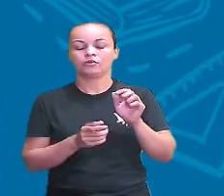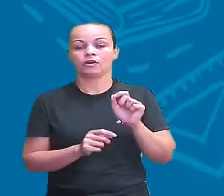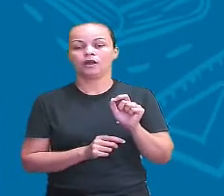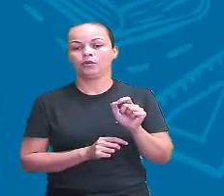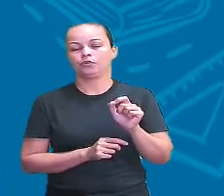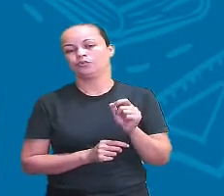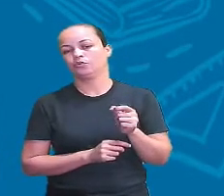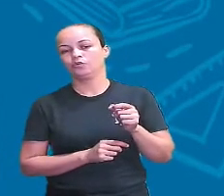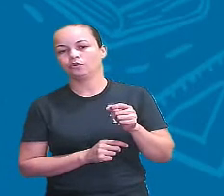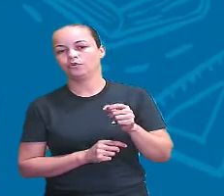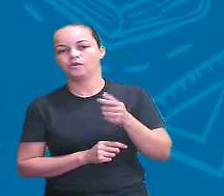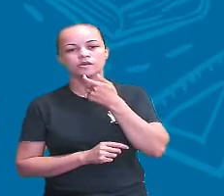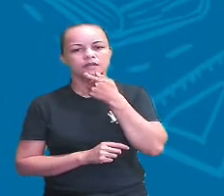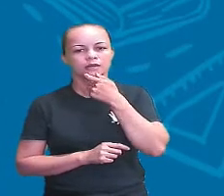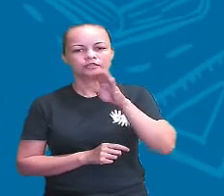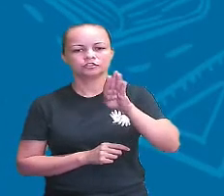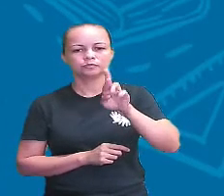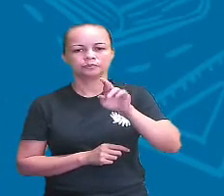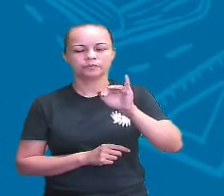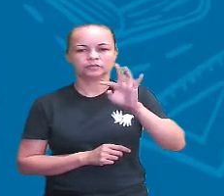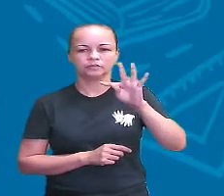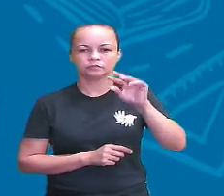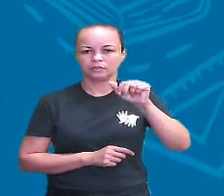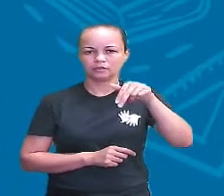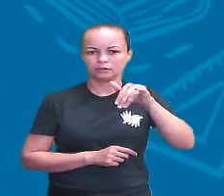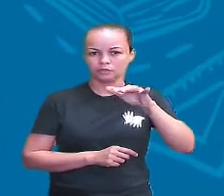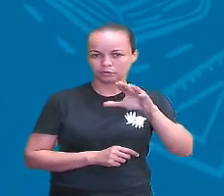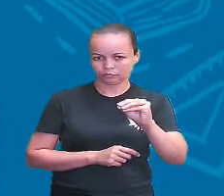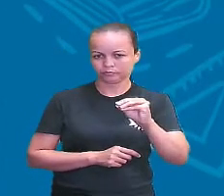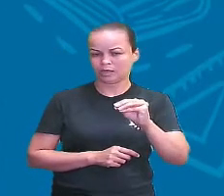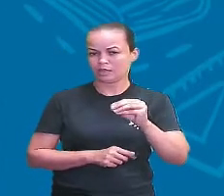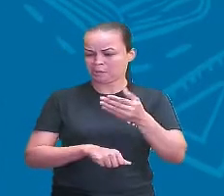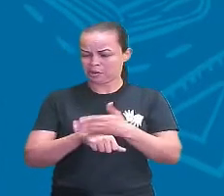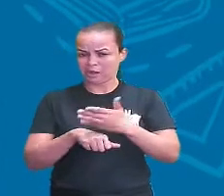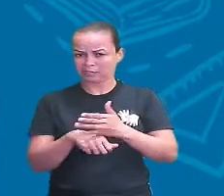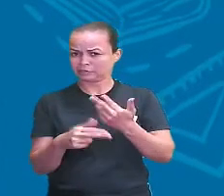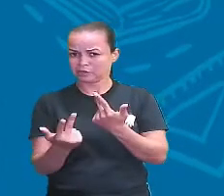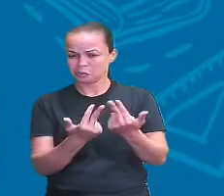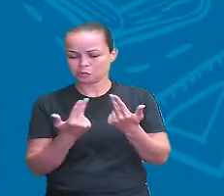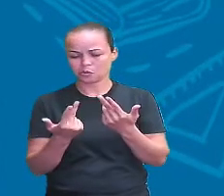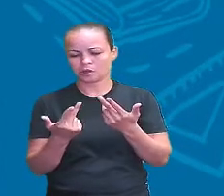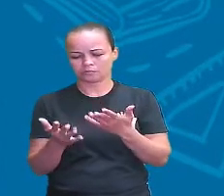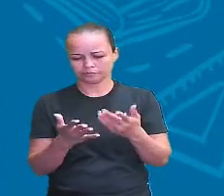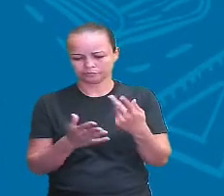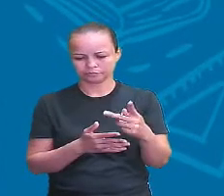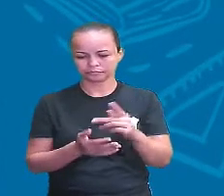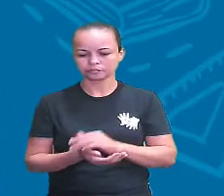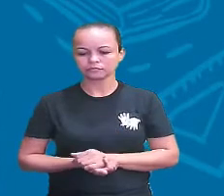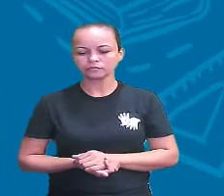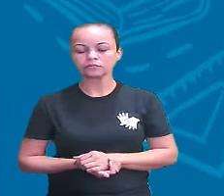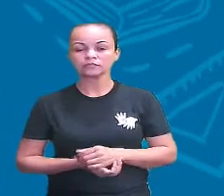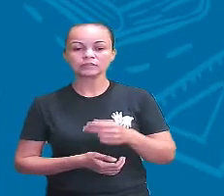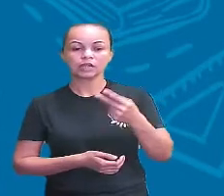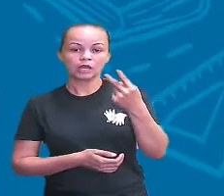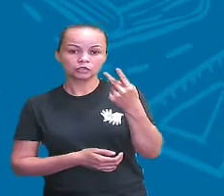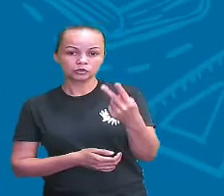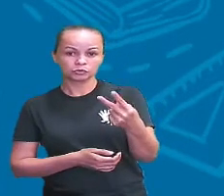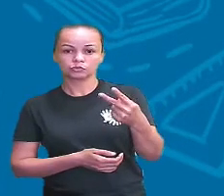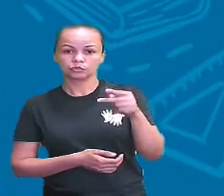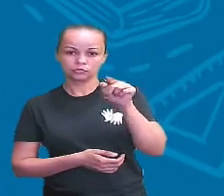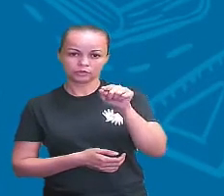símbolos. Mas, na prática, fica a mesma coisa. Nota aí o exemplo. 2:10, it's 2:10. A mesma coisa fica no